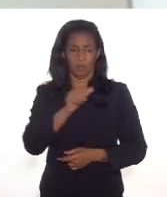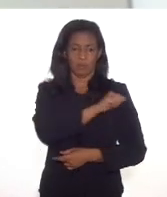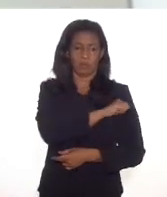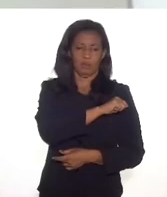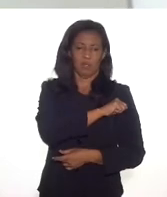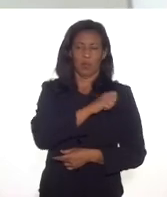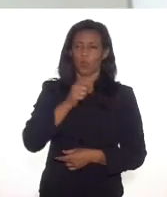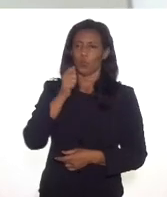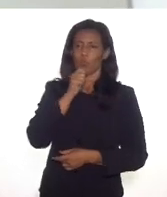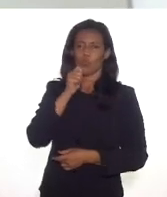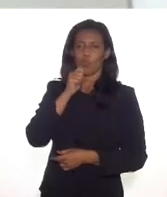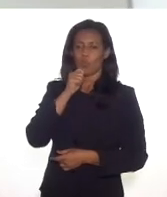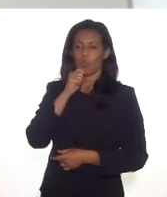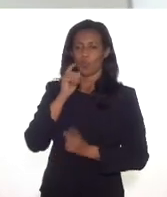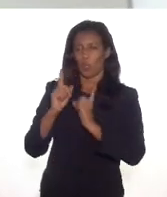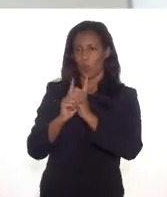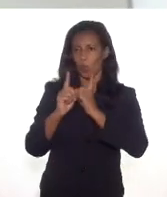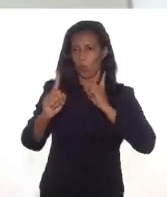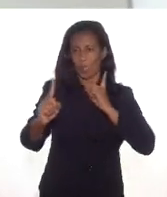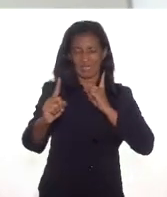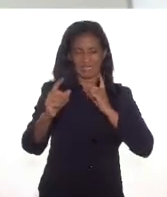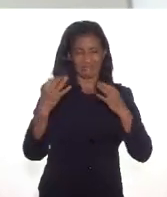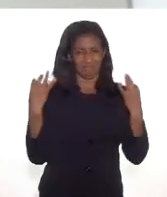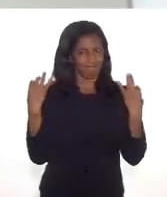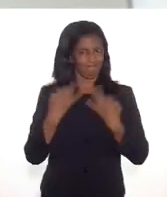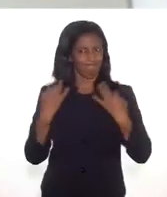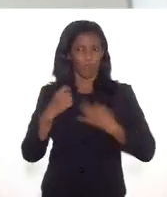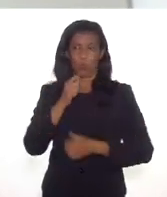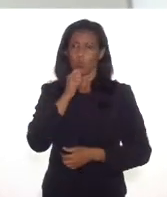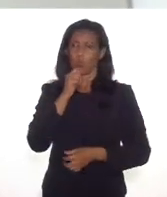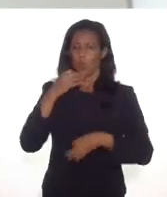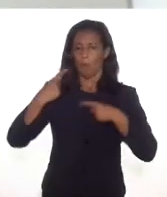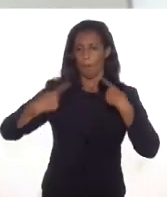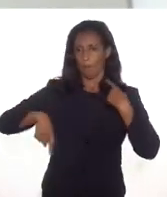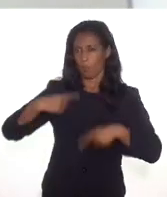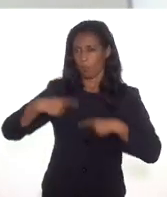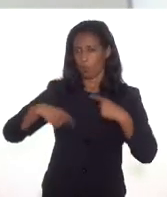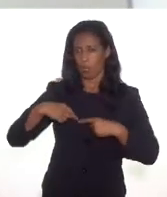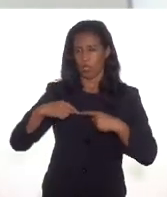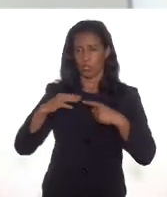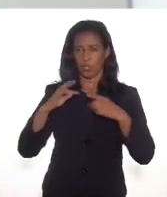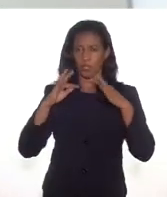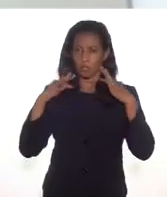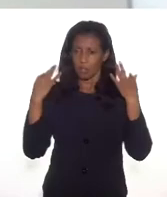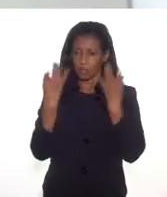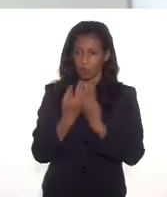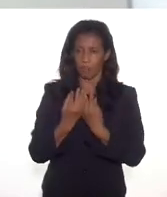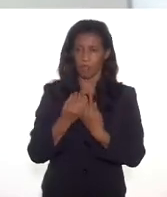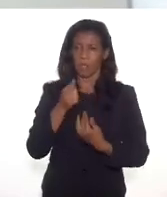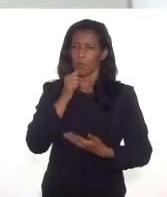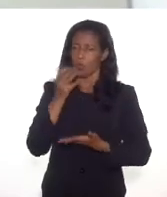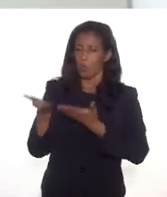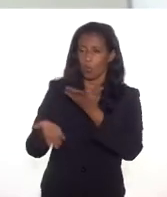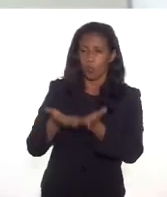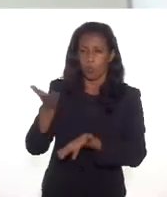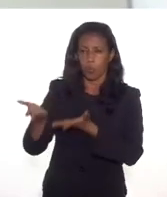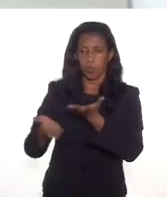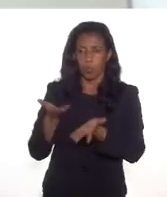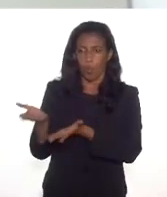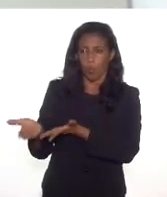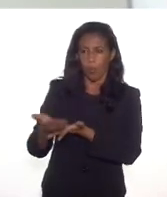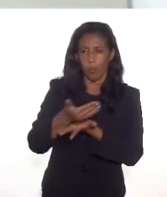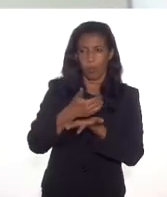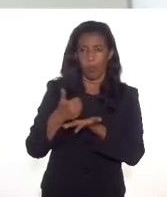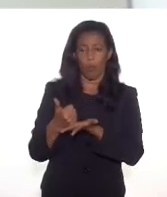ter uma estruturação do ensino remoto decente, sem ter uma política de envolvimento das famílias, sem ter investimento, recursos,